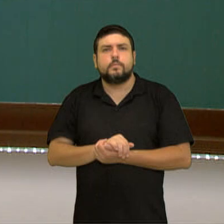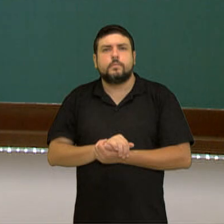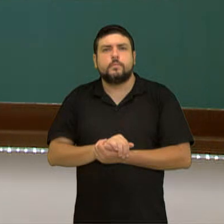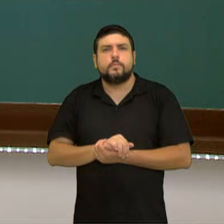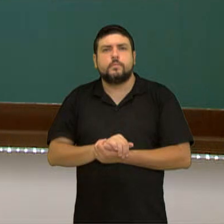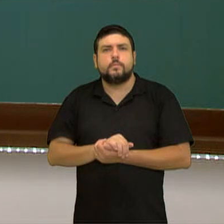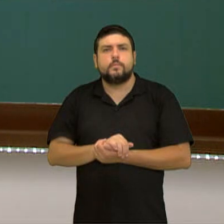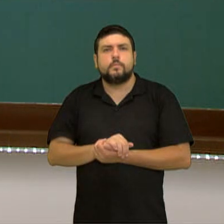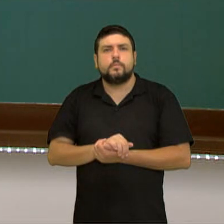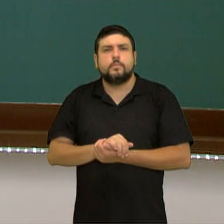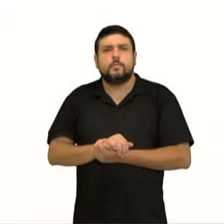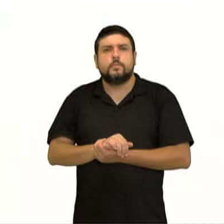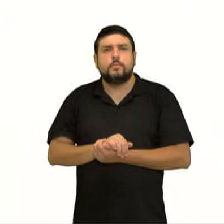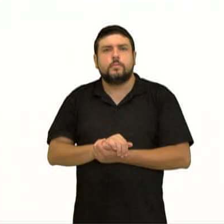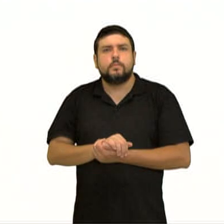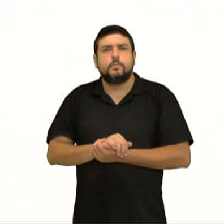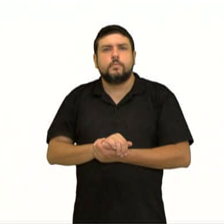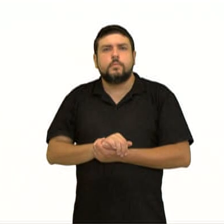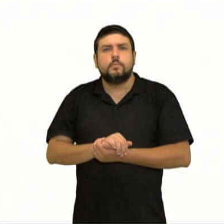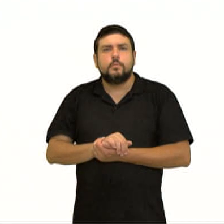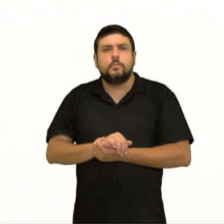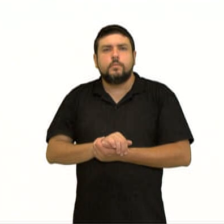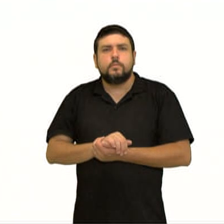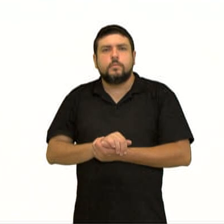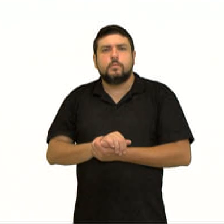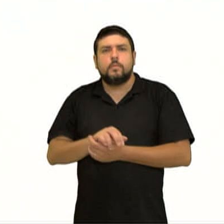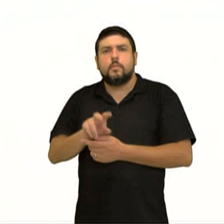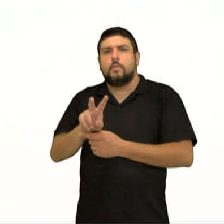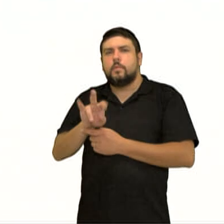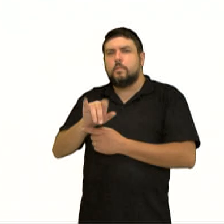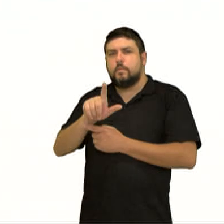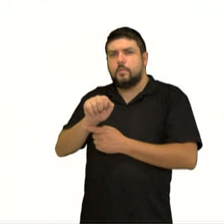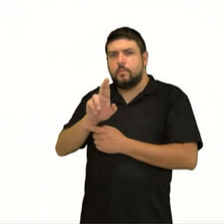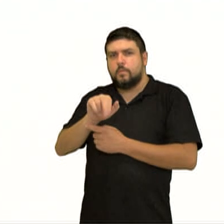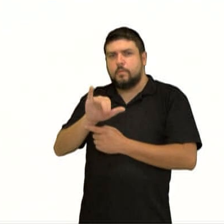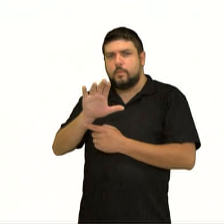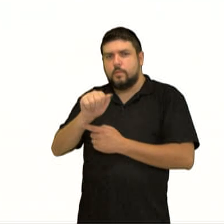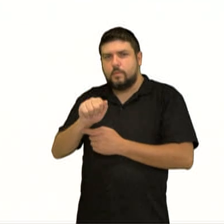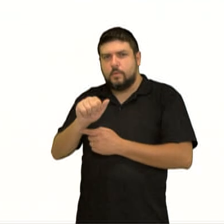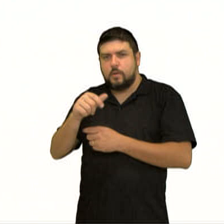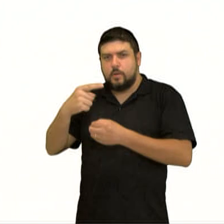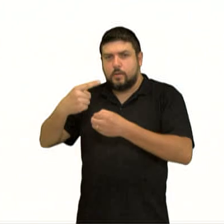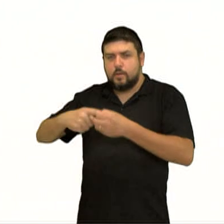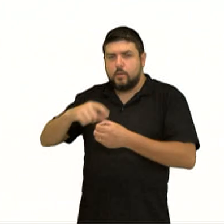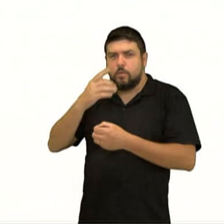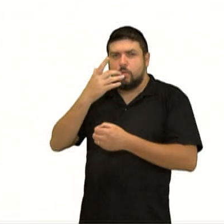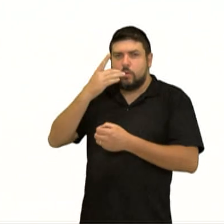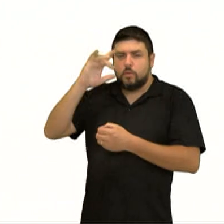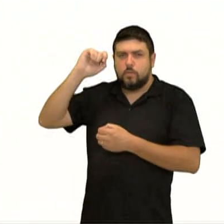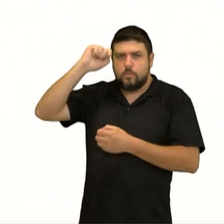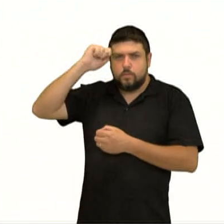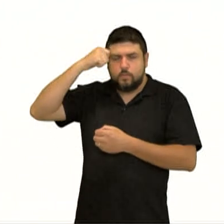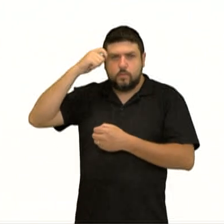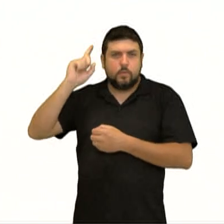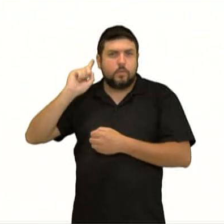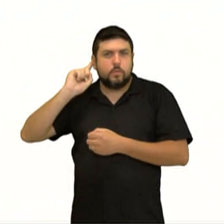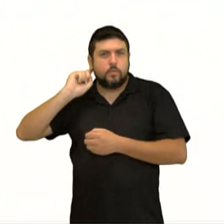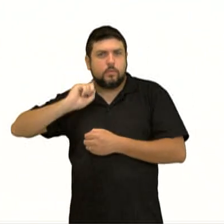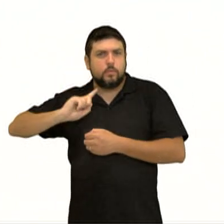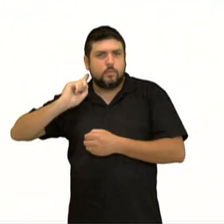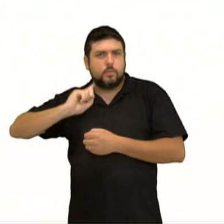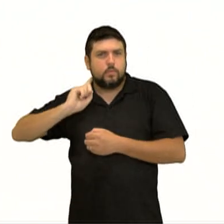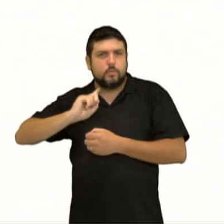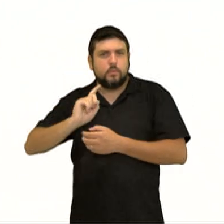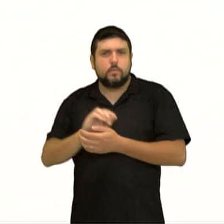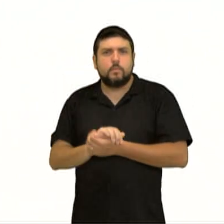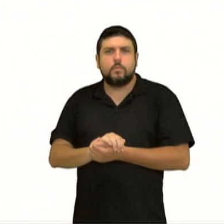O Antônio Francisco Lisboa, né? Vila Rica, atual Ouro Preto, Minas Gerais, 1738 a 1814, escultor,